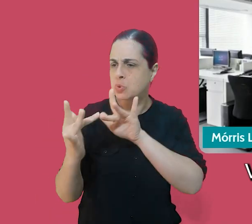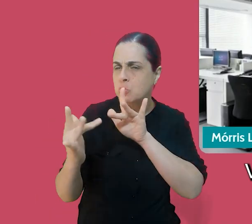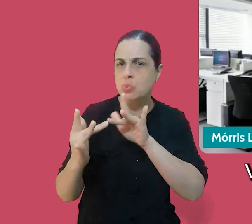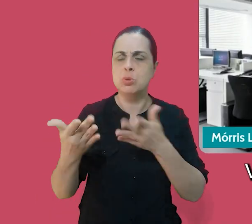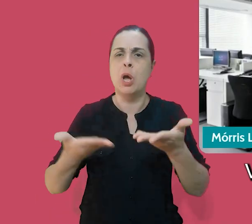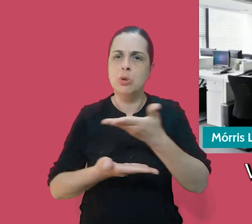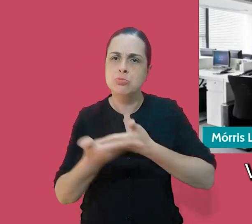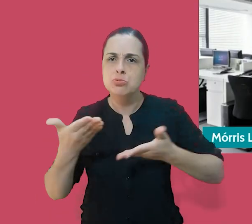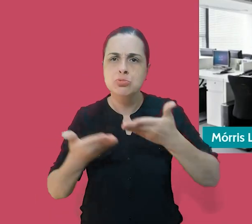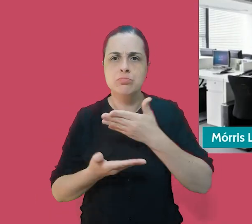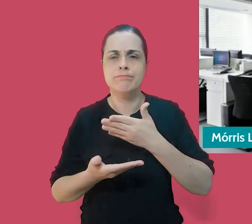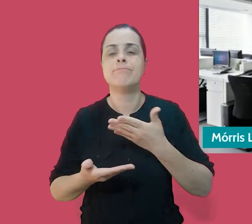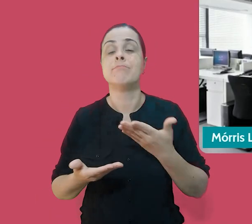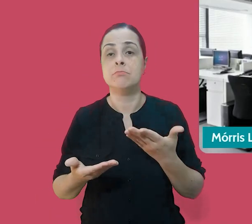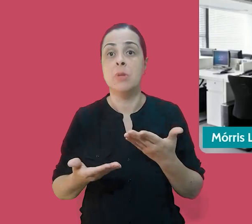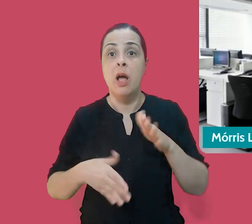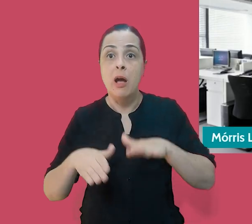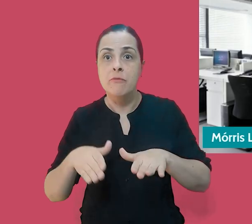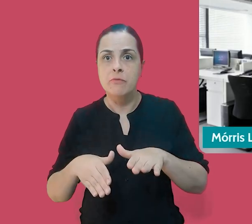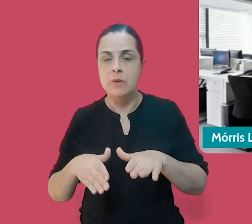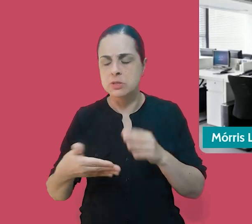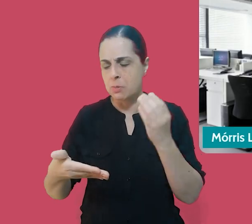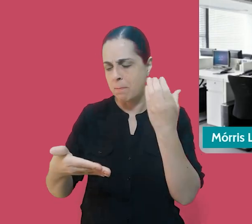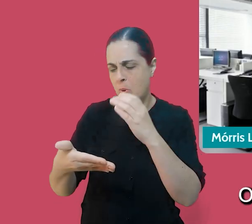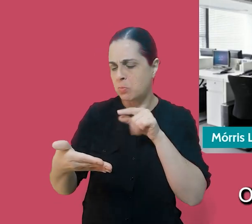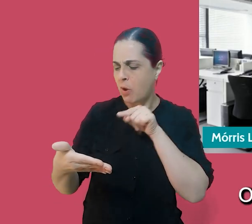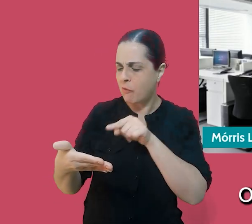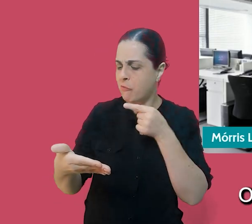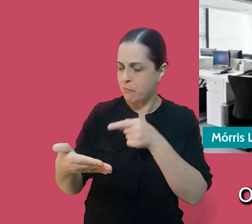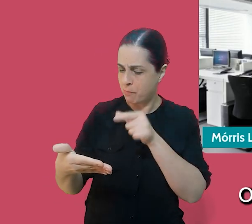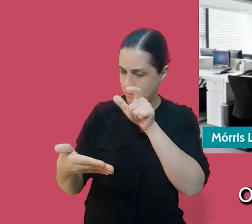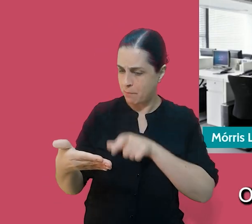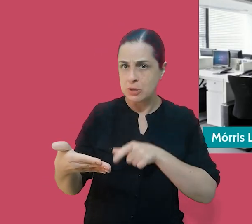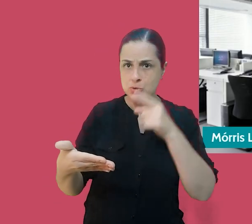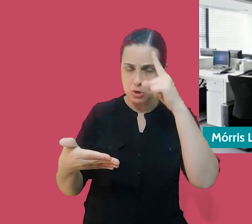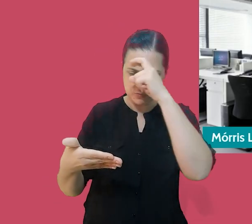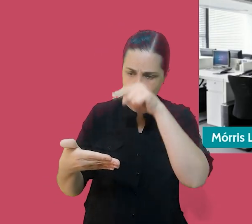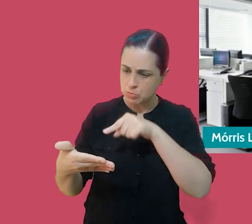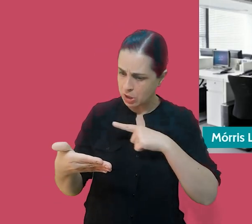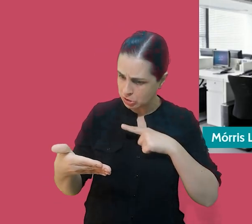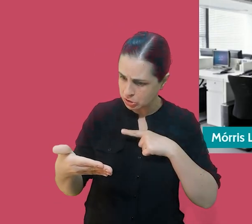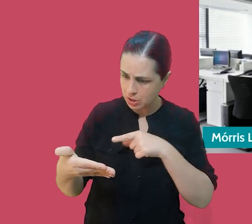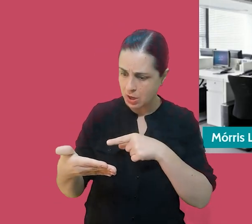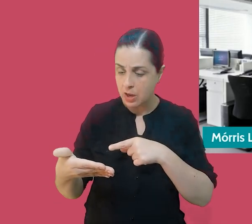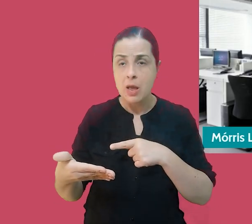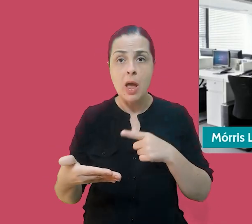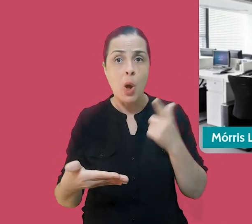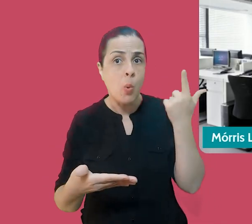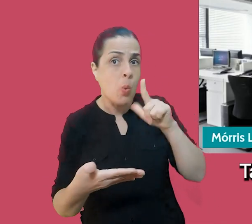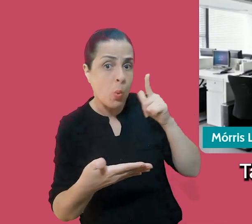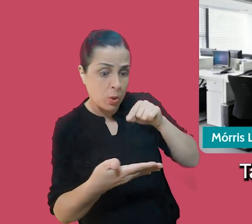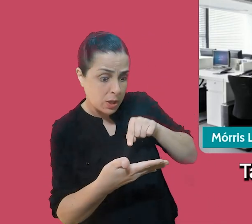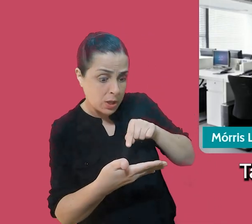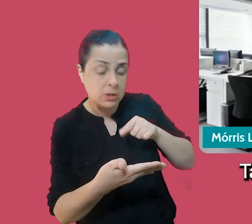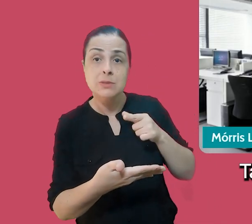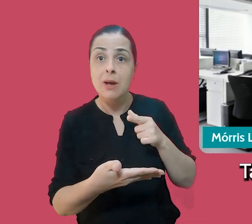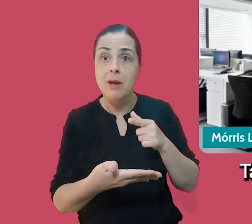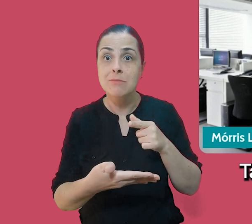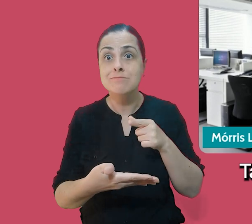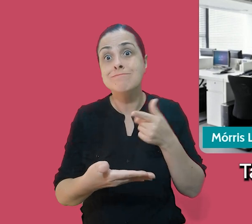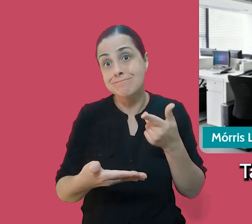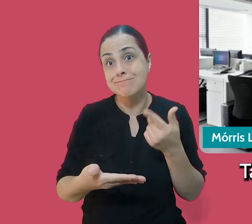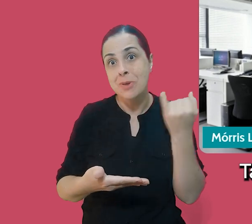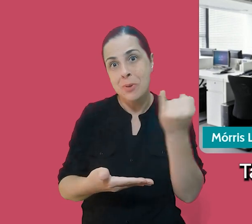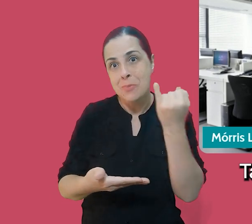ali postando sua dificuldade, ou sua conquista, ou falando do seu negócio, e participar tanto das lives